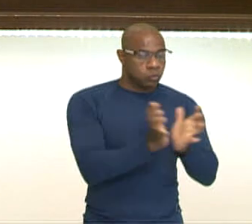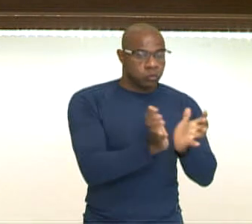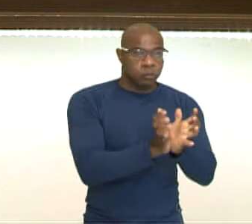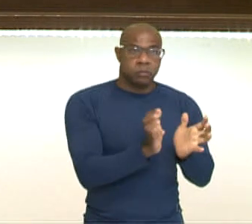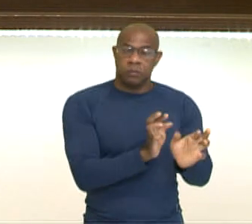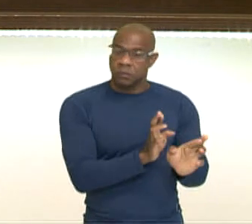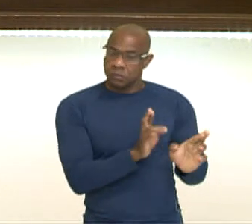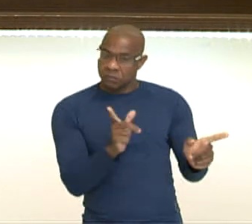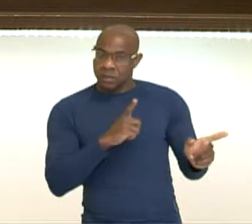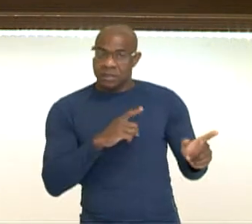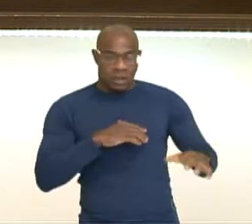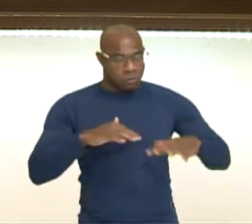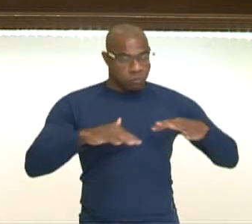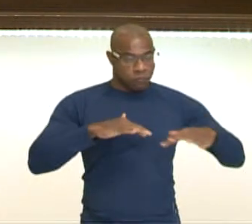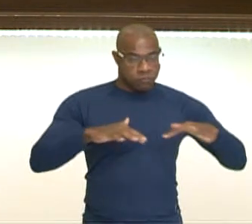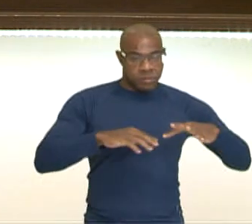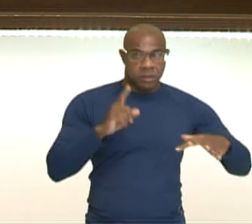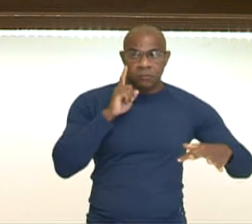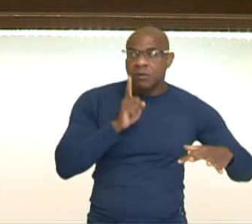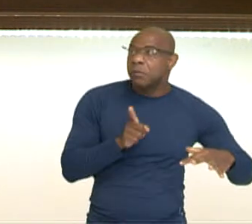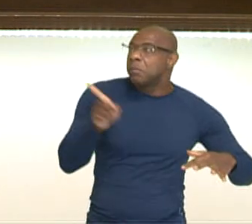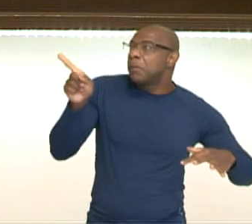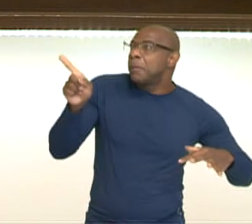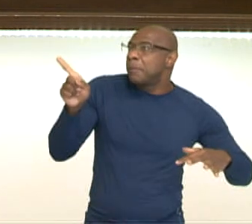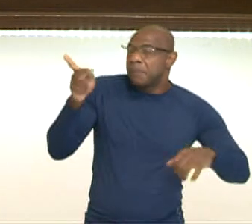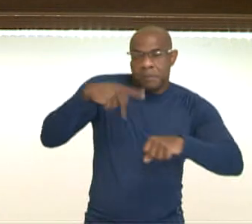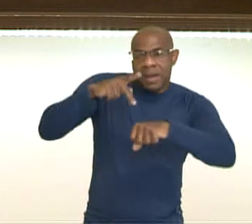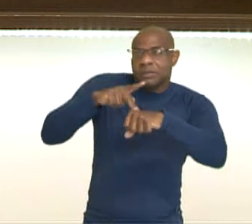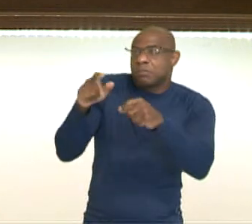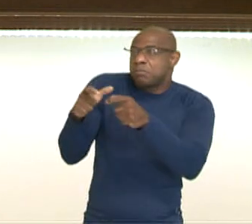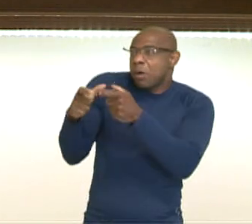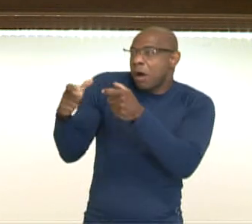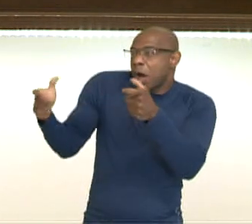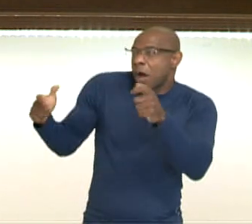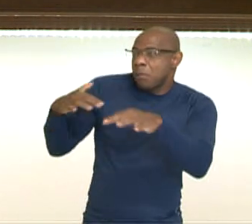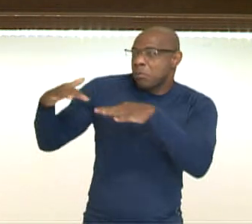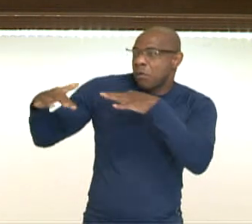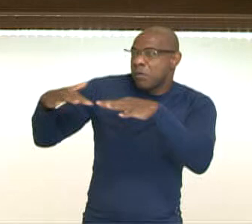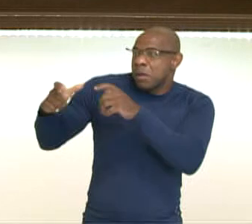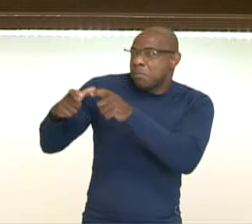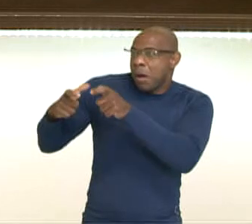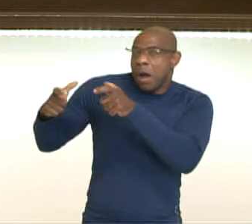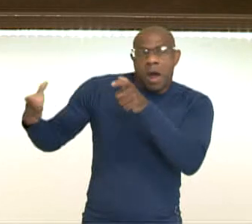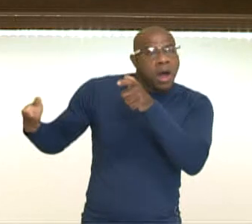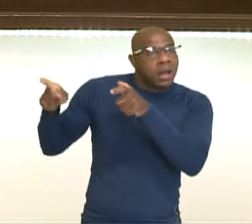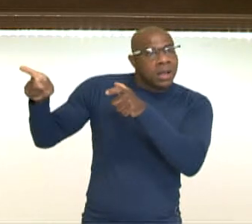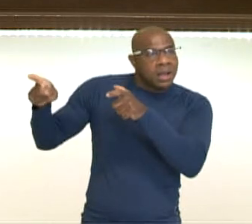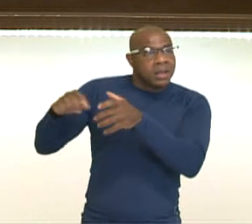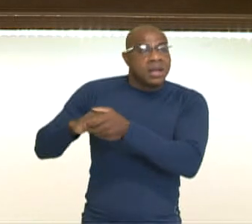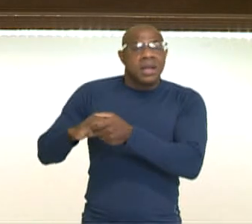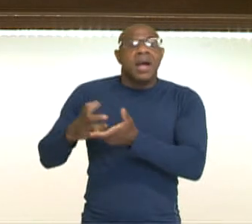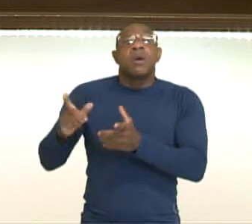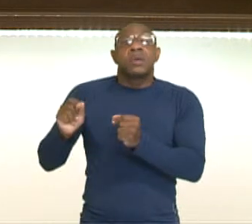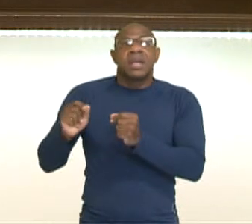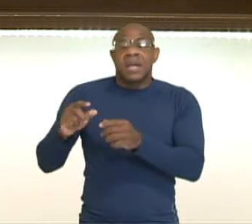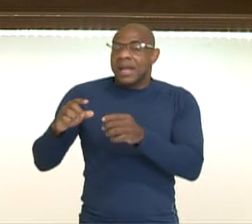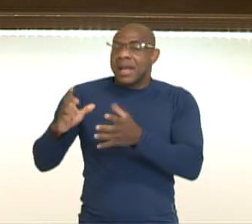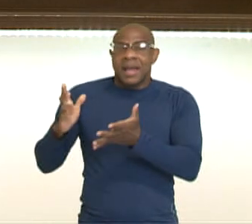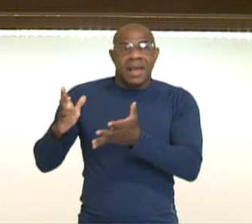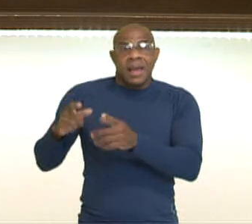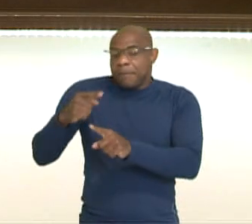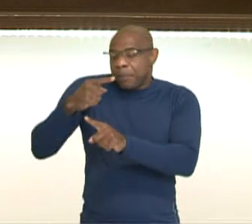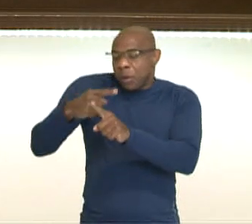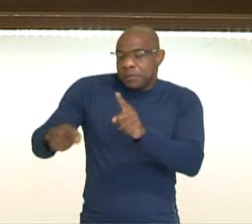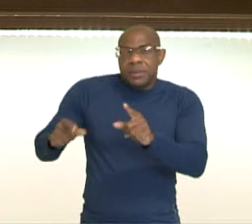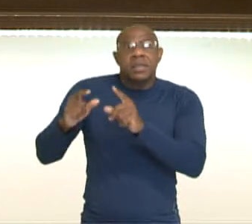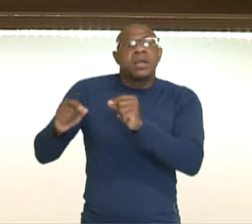em outros países crescendo e esse movimento foi alcançado no sentido de impedir a entrada dessas